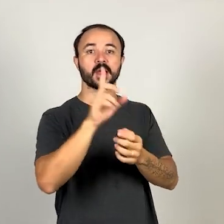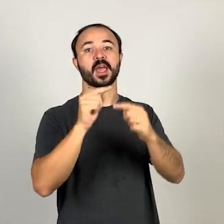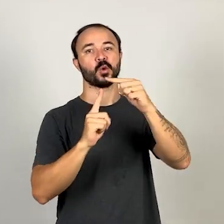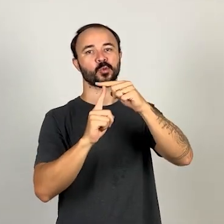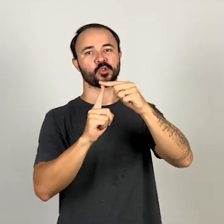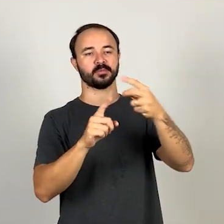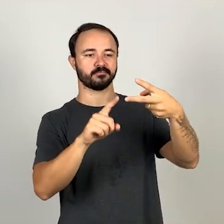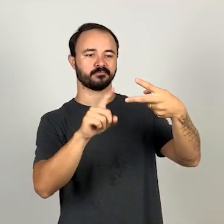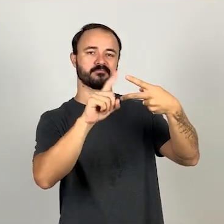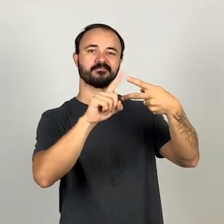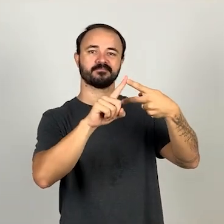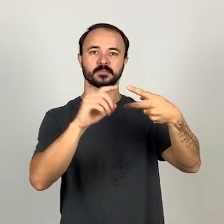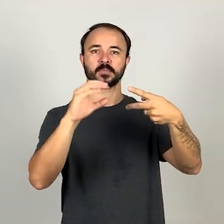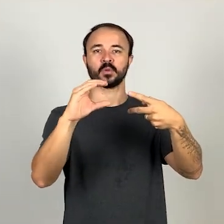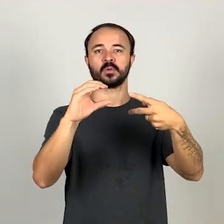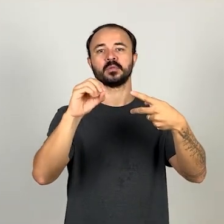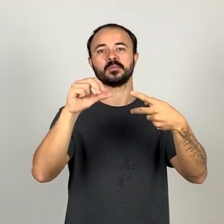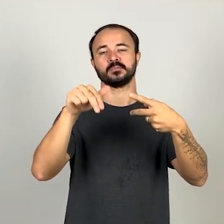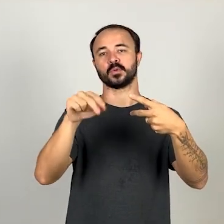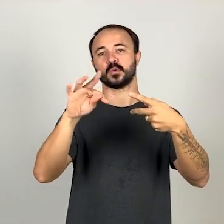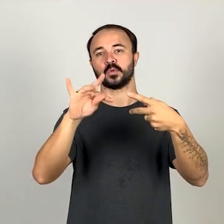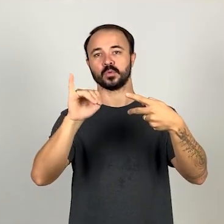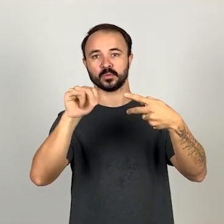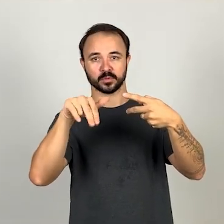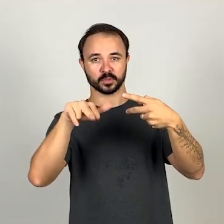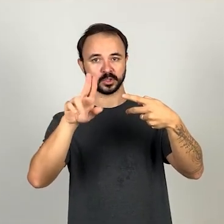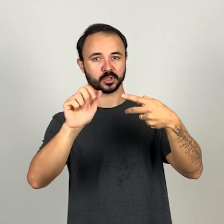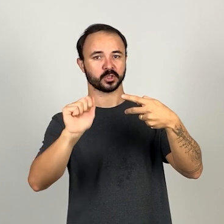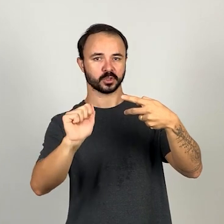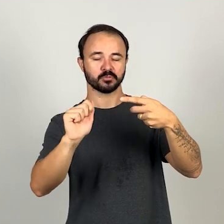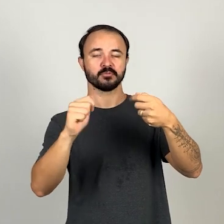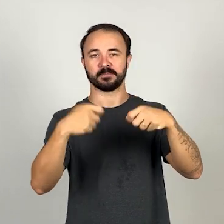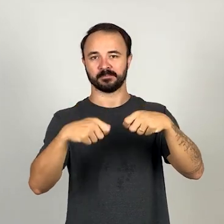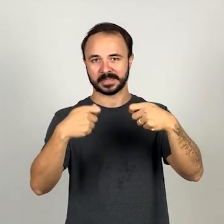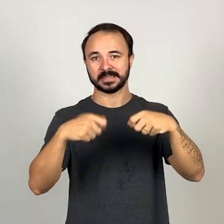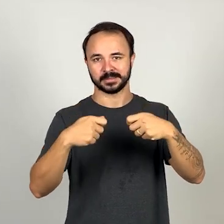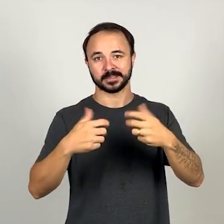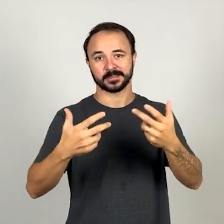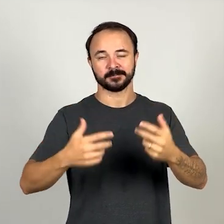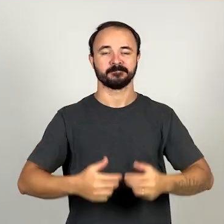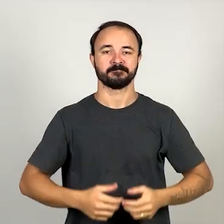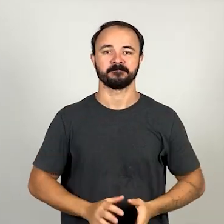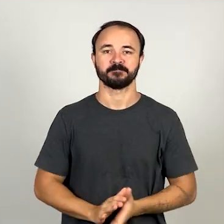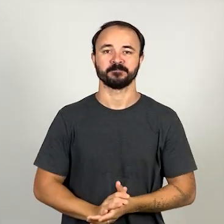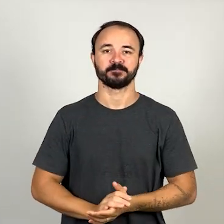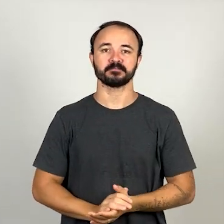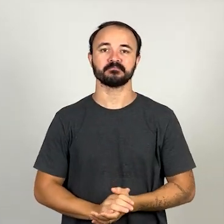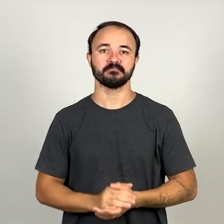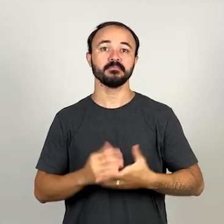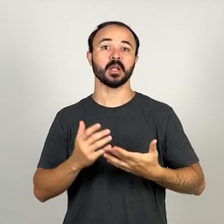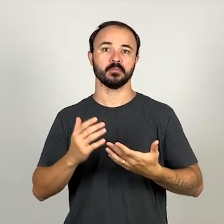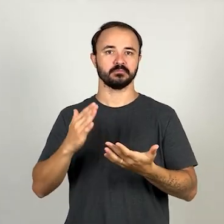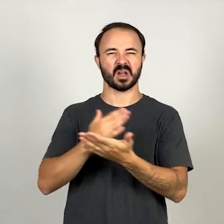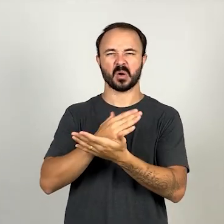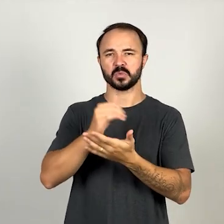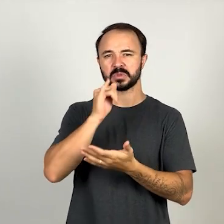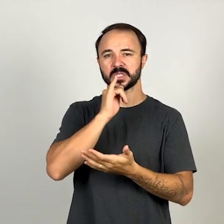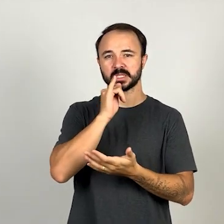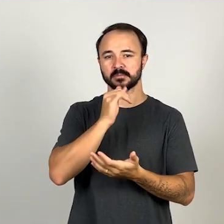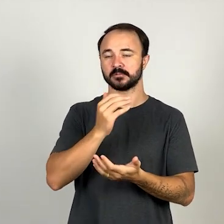de baterias, baterias de lítio, baterias de pilhas que nós utilizamos no nosso dia a